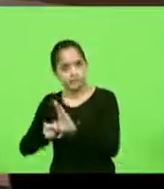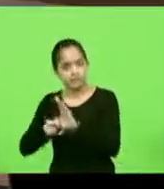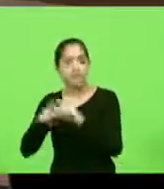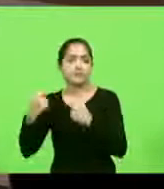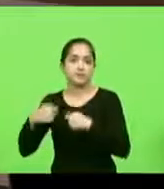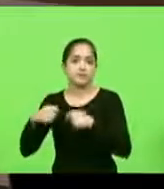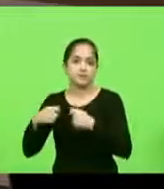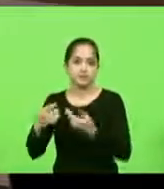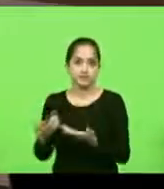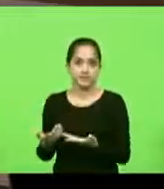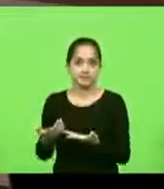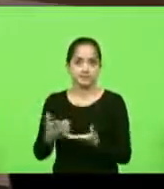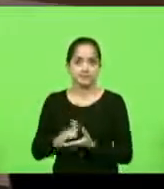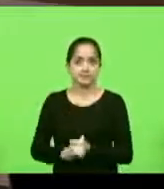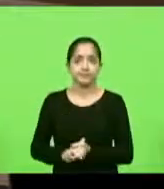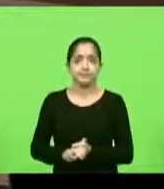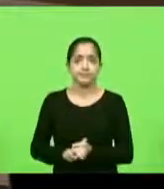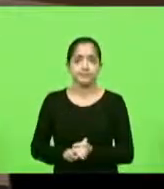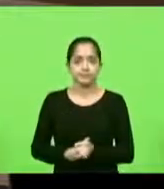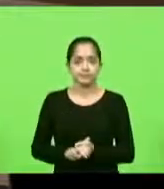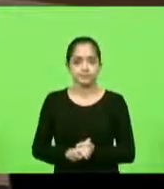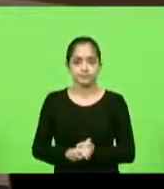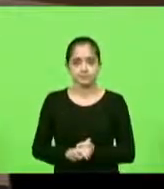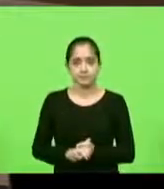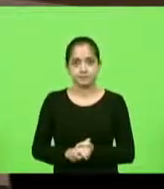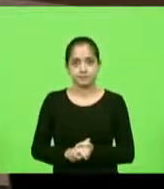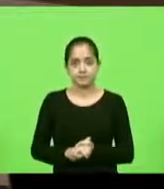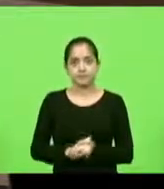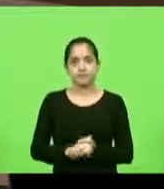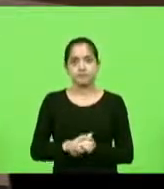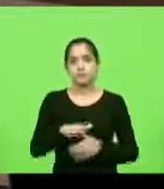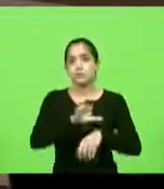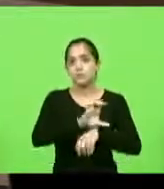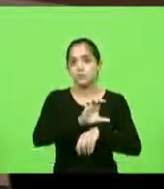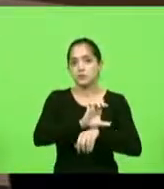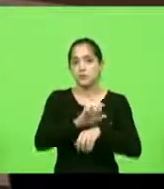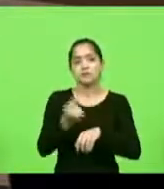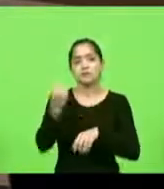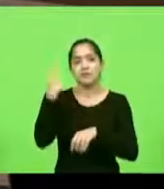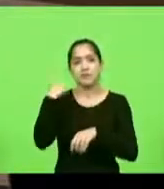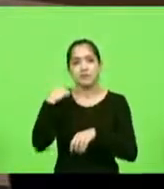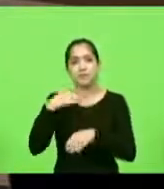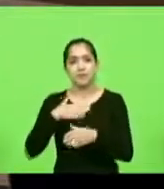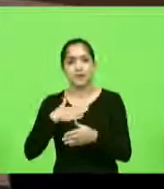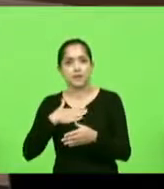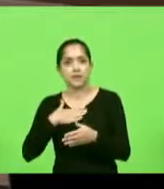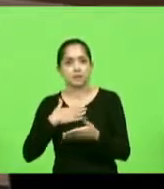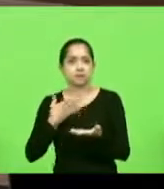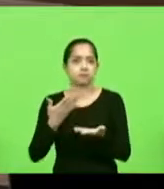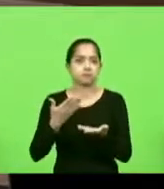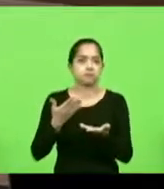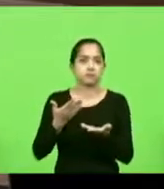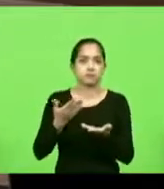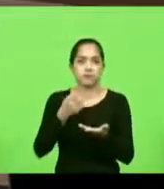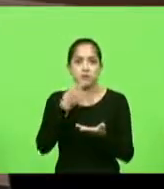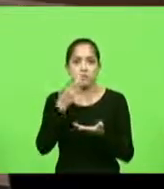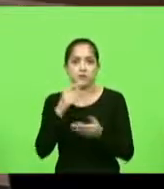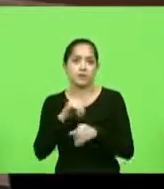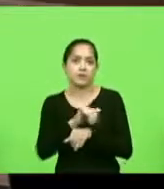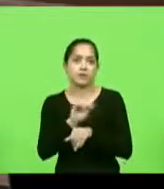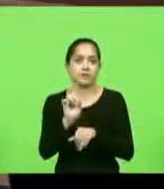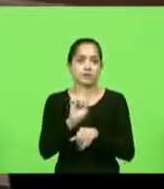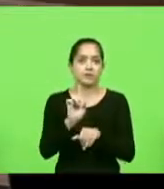aí. E, na época, até eu fui... Não fui enganado, não vou falar que foi enganado, mas